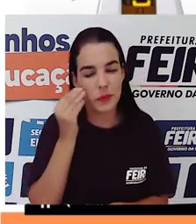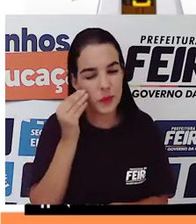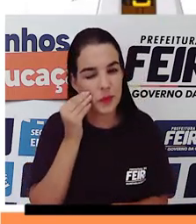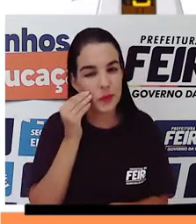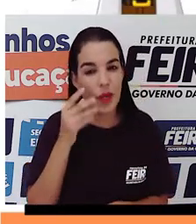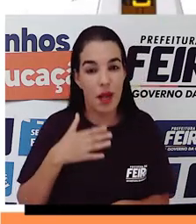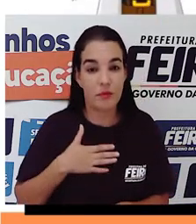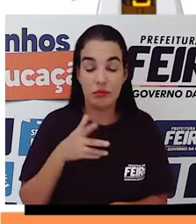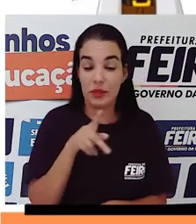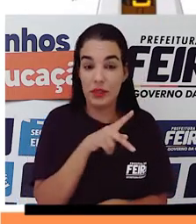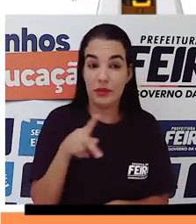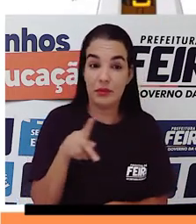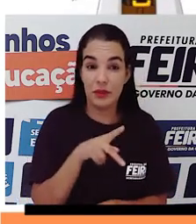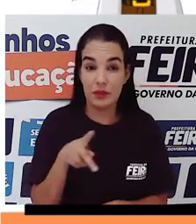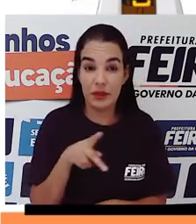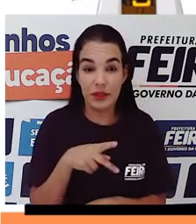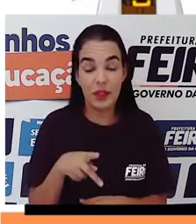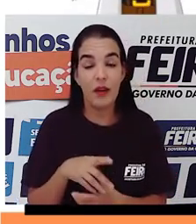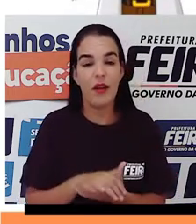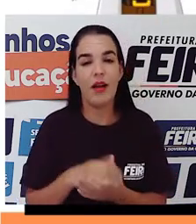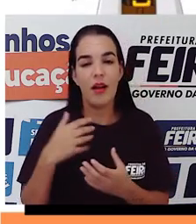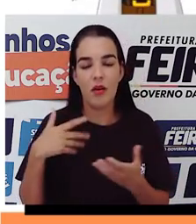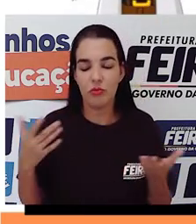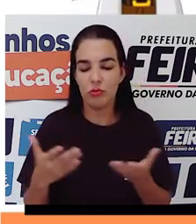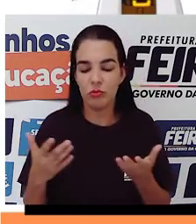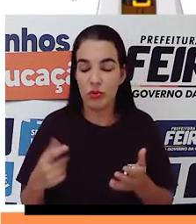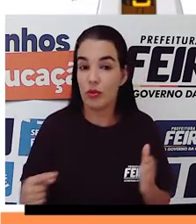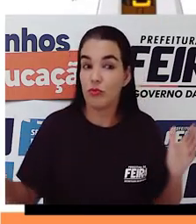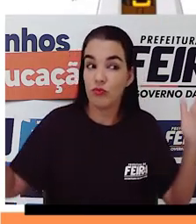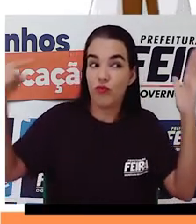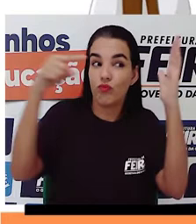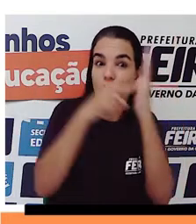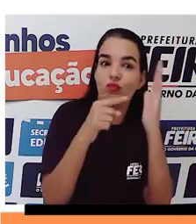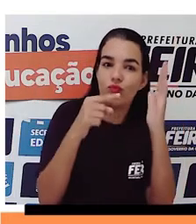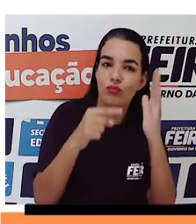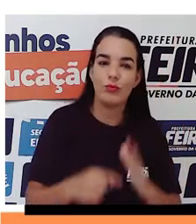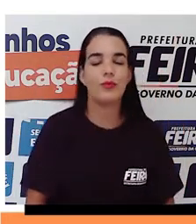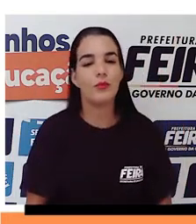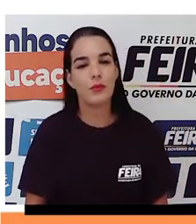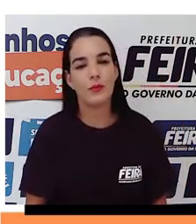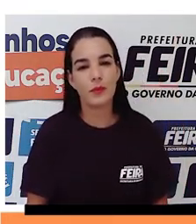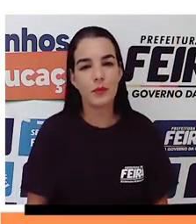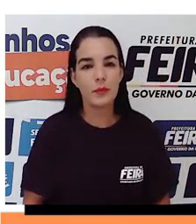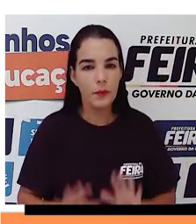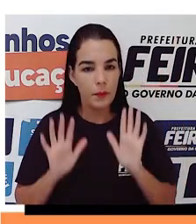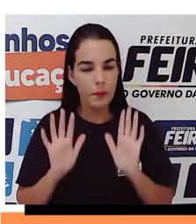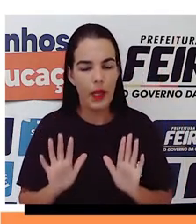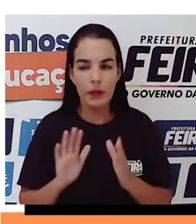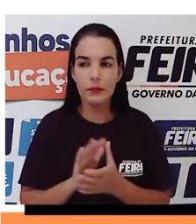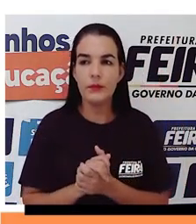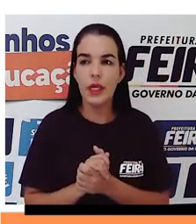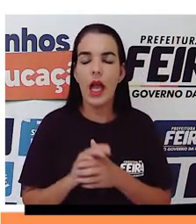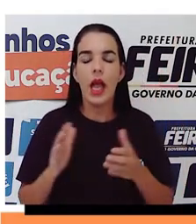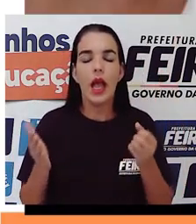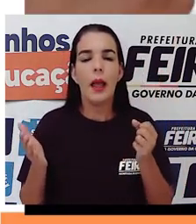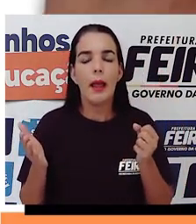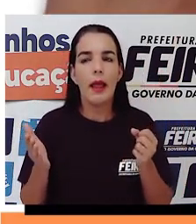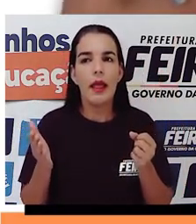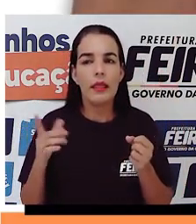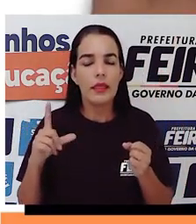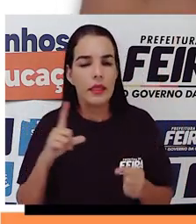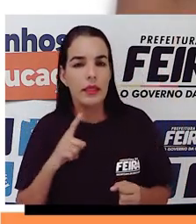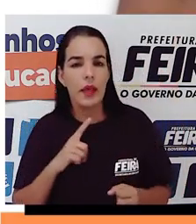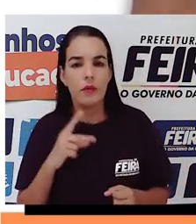o professor Alcidon e hoje nós iremos direto ao ponto. Basicamente, existiram dois tipos de